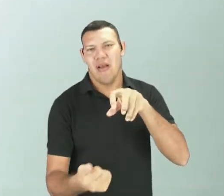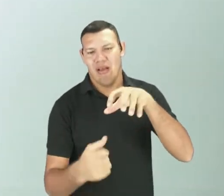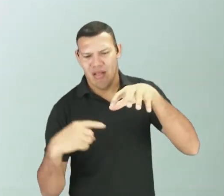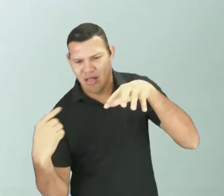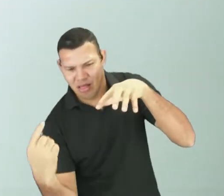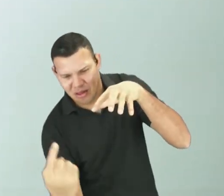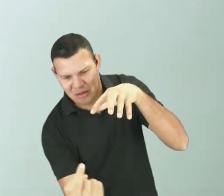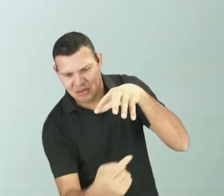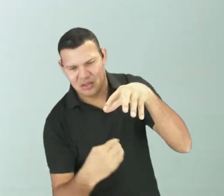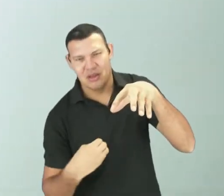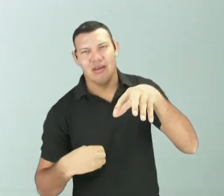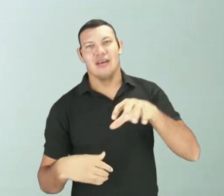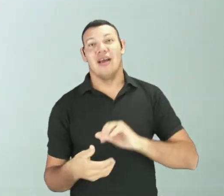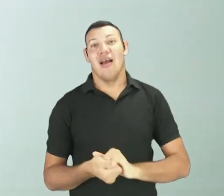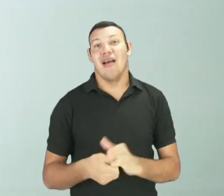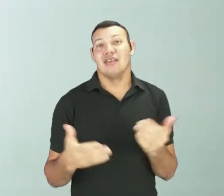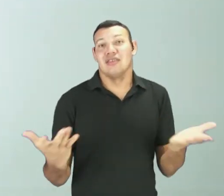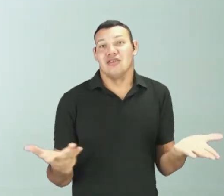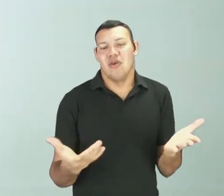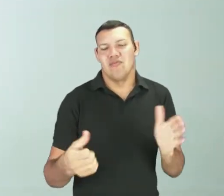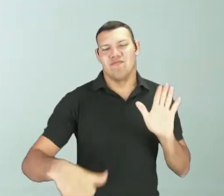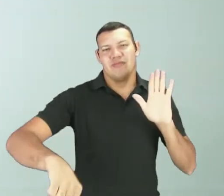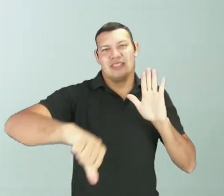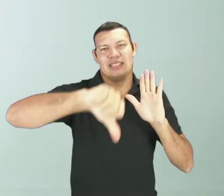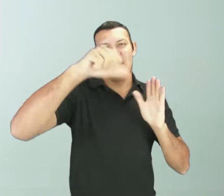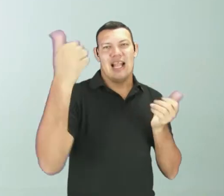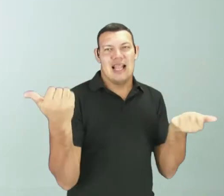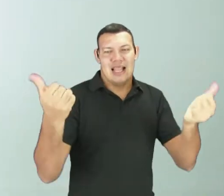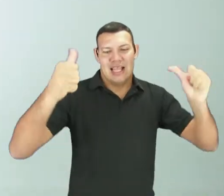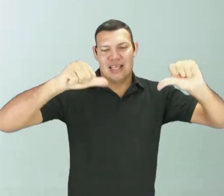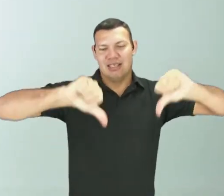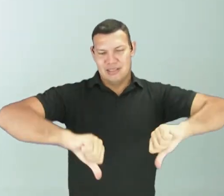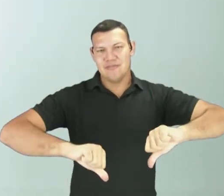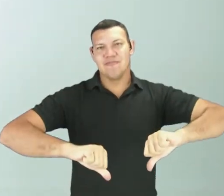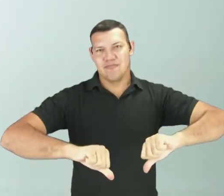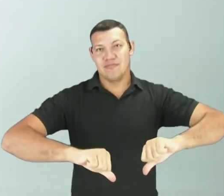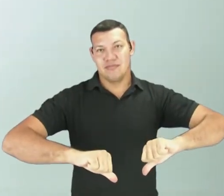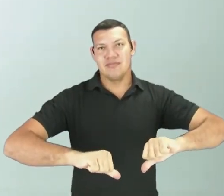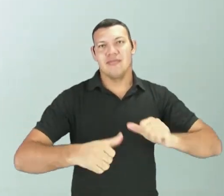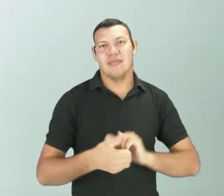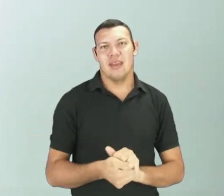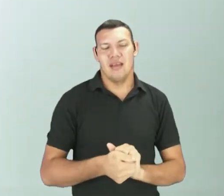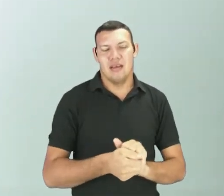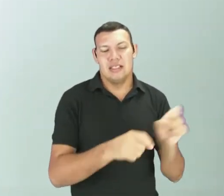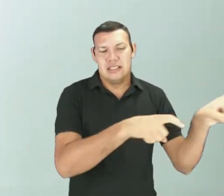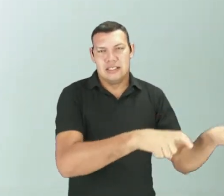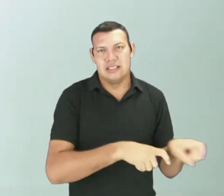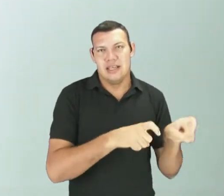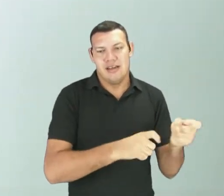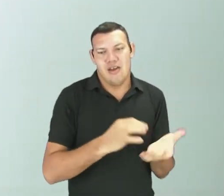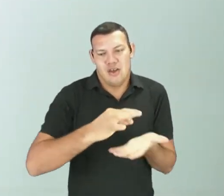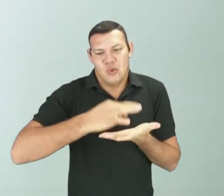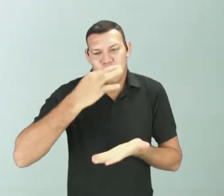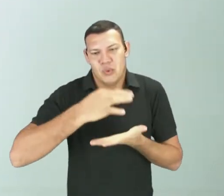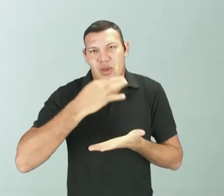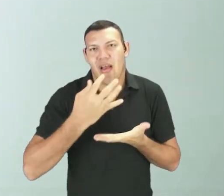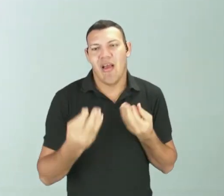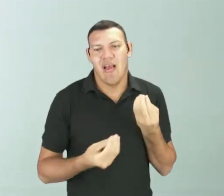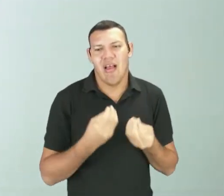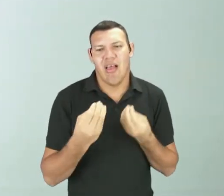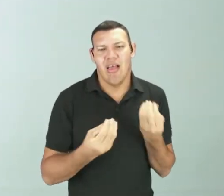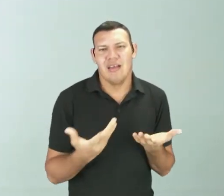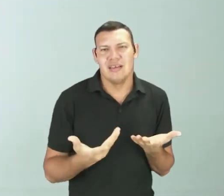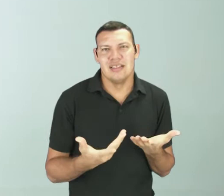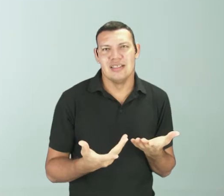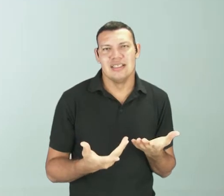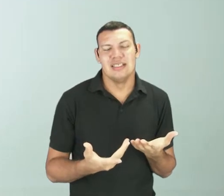momento, a produção cafeira ela vai entrar em crise. E aí, aquela galera que tinha investido nas grandes fazendas de produção de café, ela vai começar